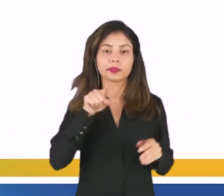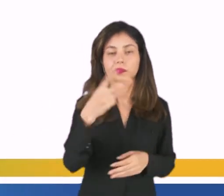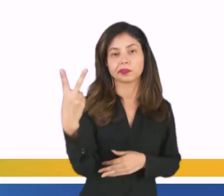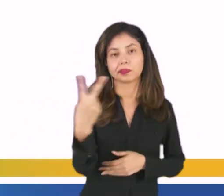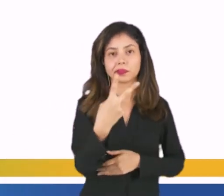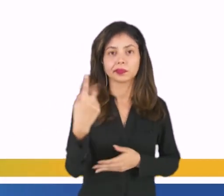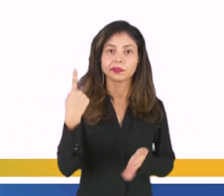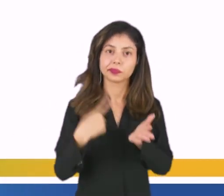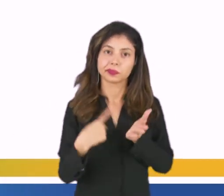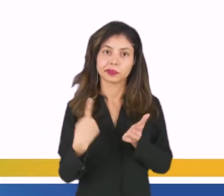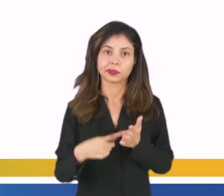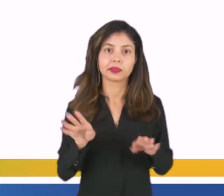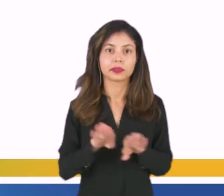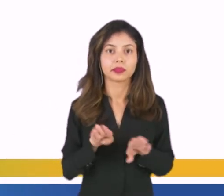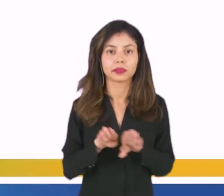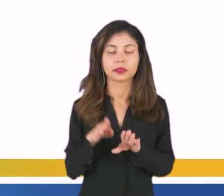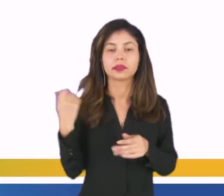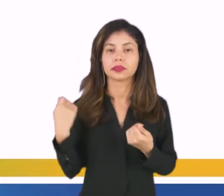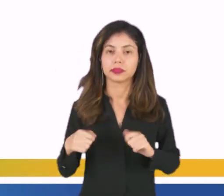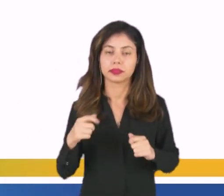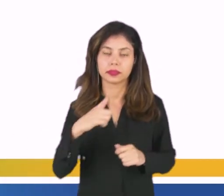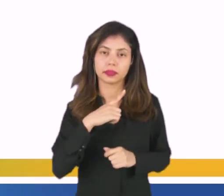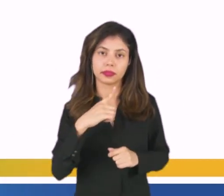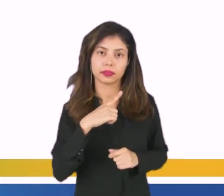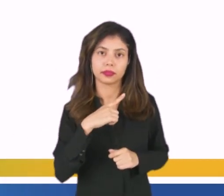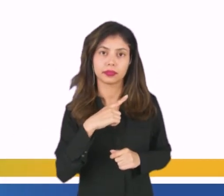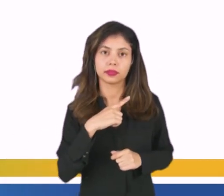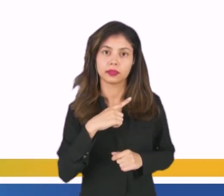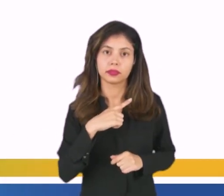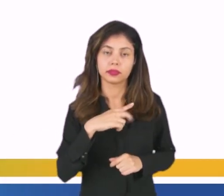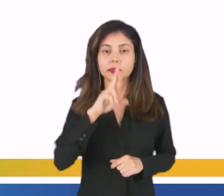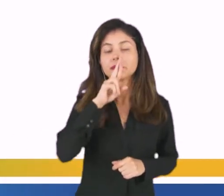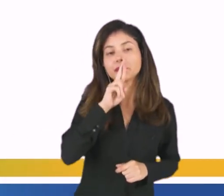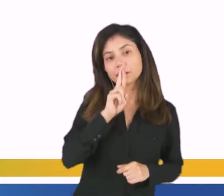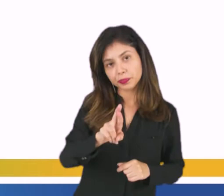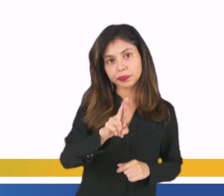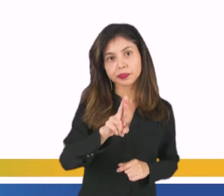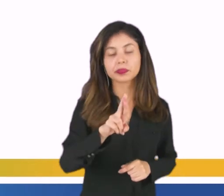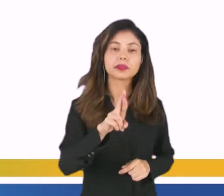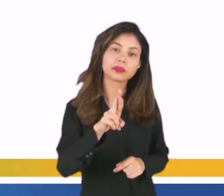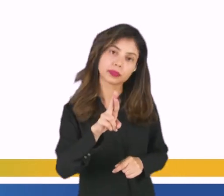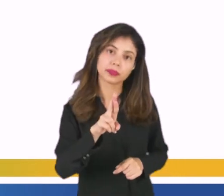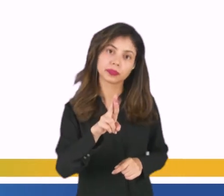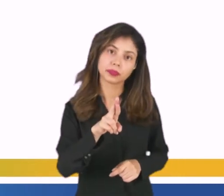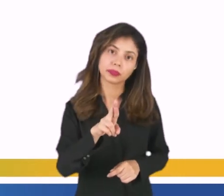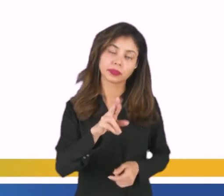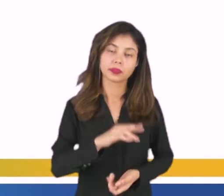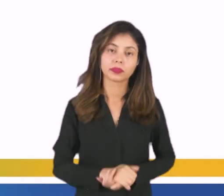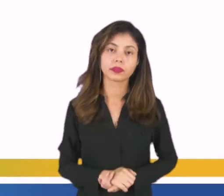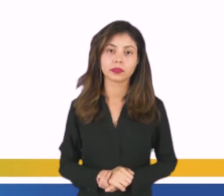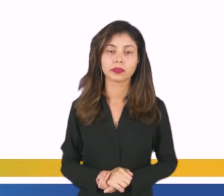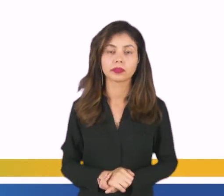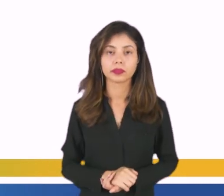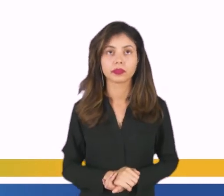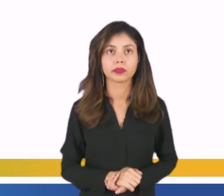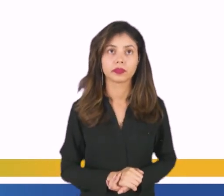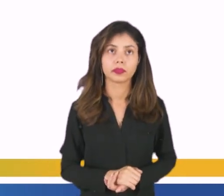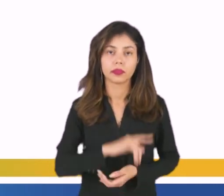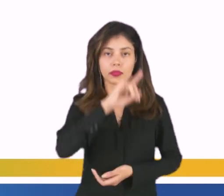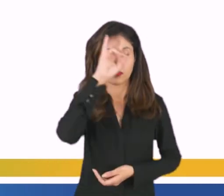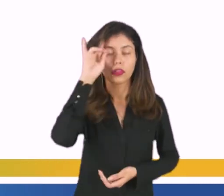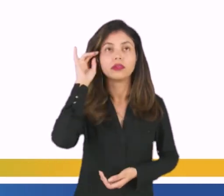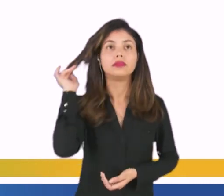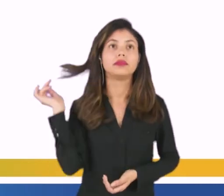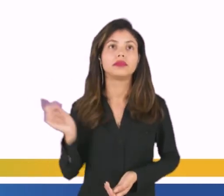essas duas condições que satisfará a solução para essa inequação. Tudo bem?